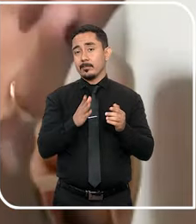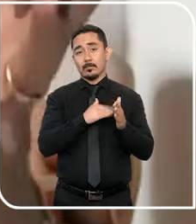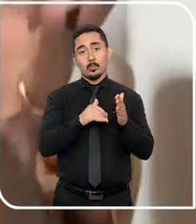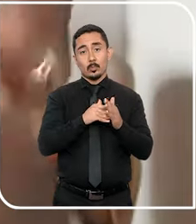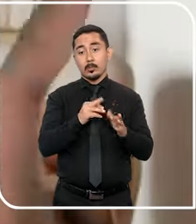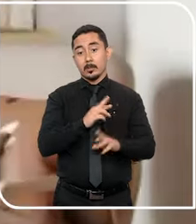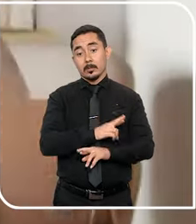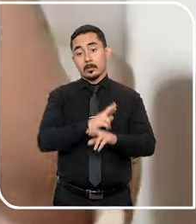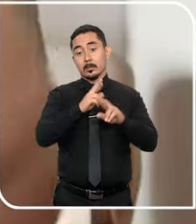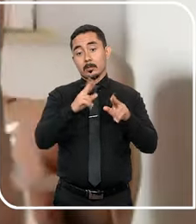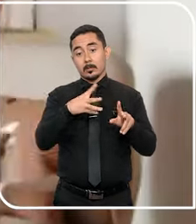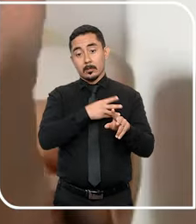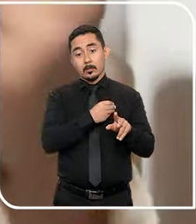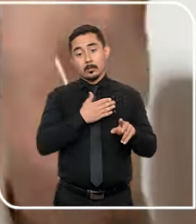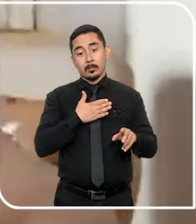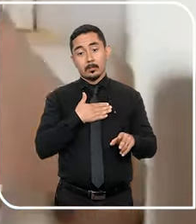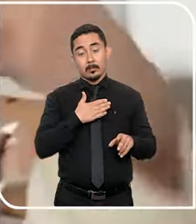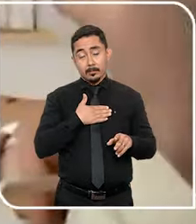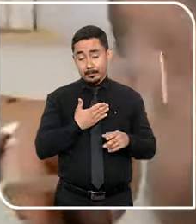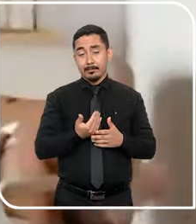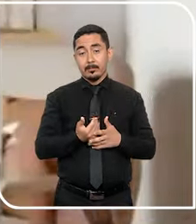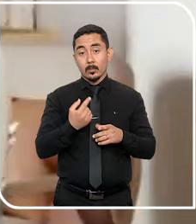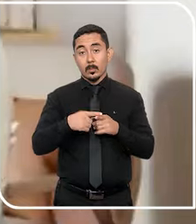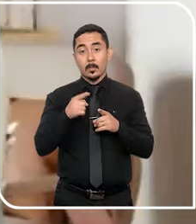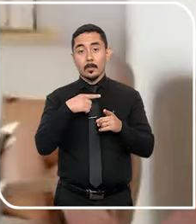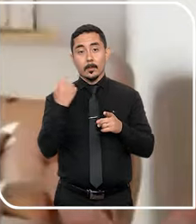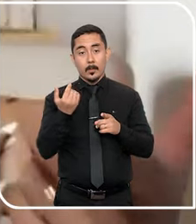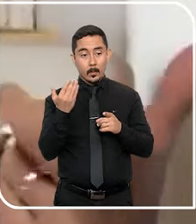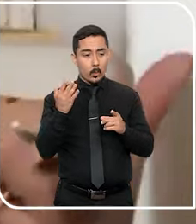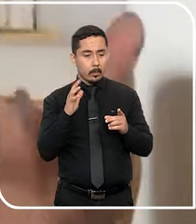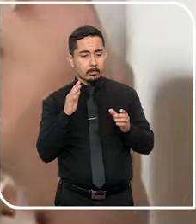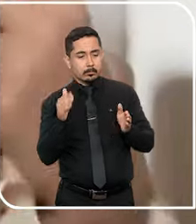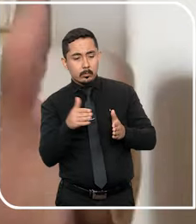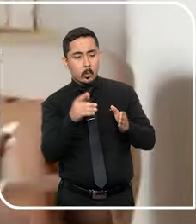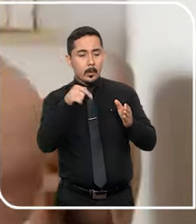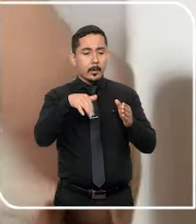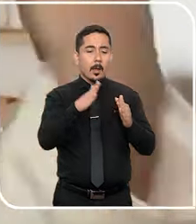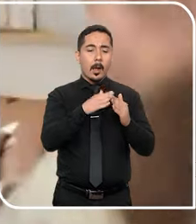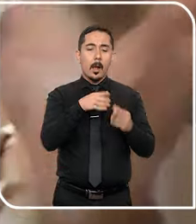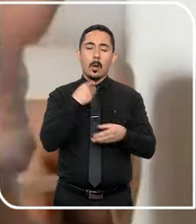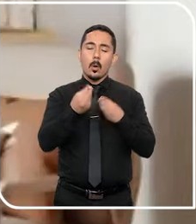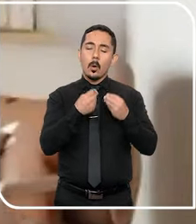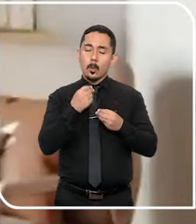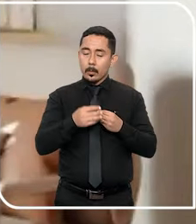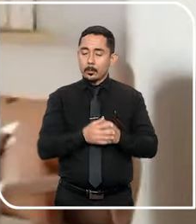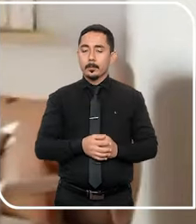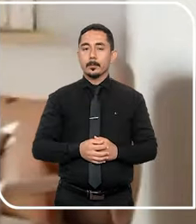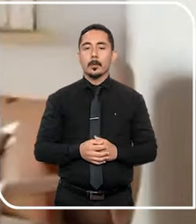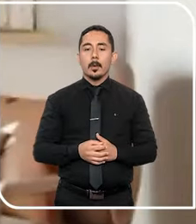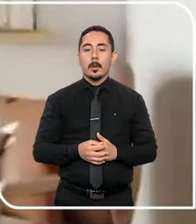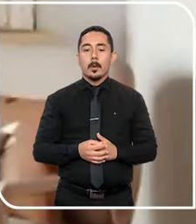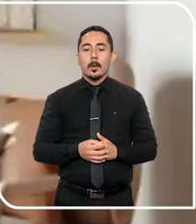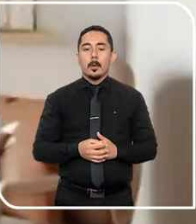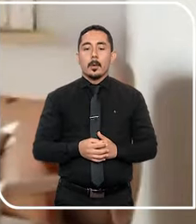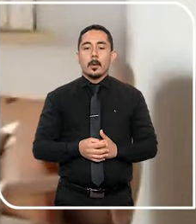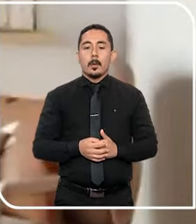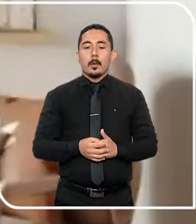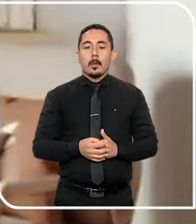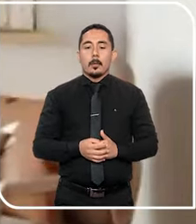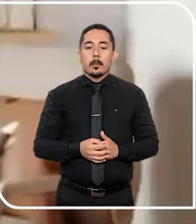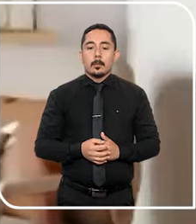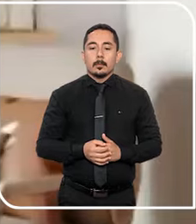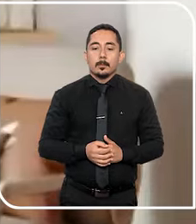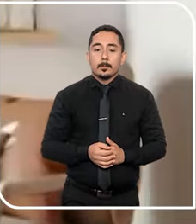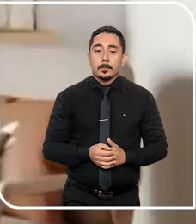toda a diferença no trato com os meus filhos em como a gente conduz as coisas aqui dentro de casa como que a gente eh enfim